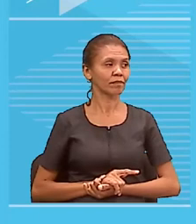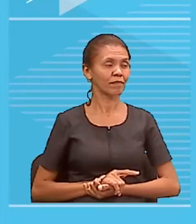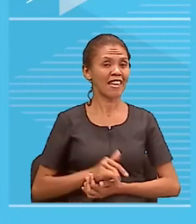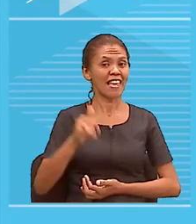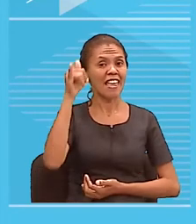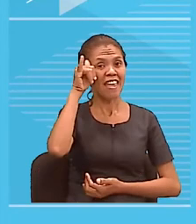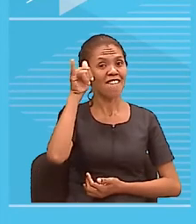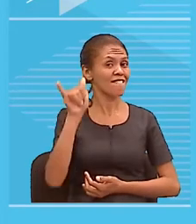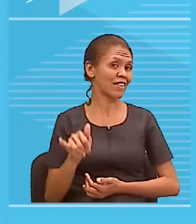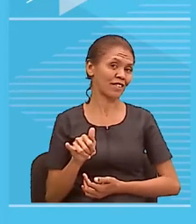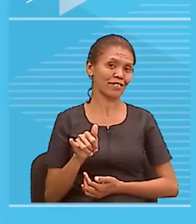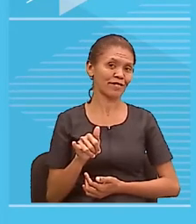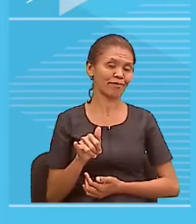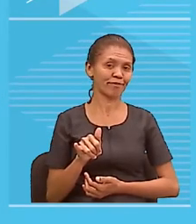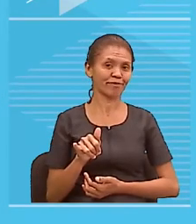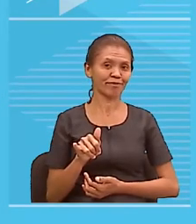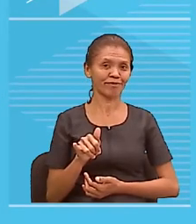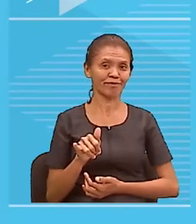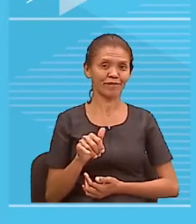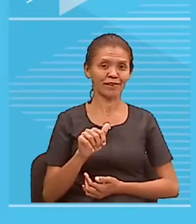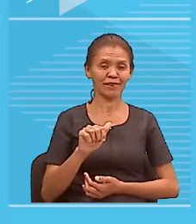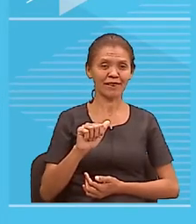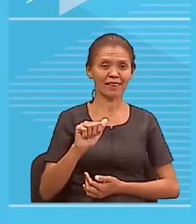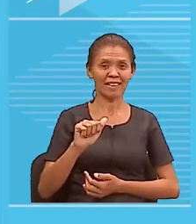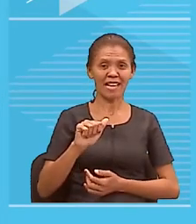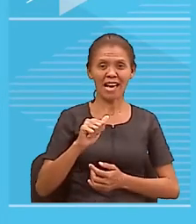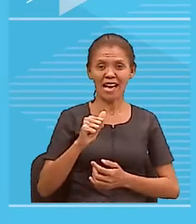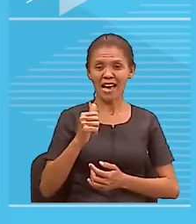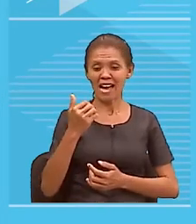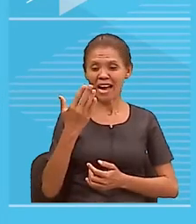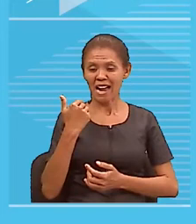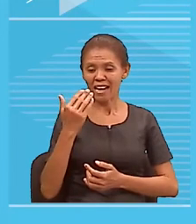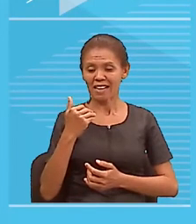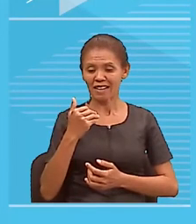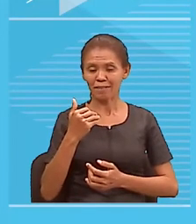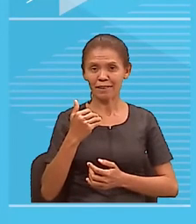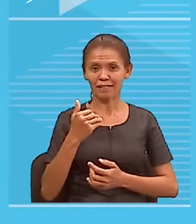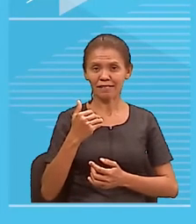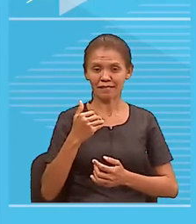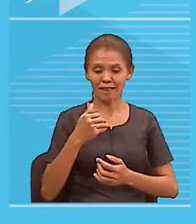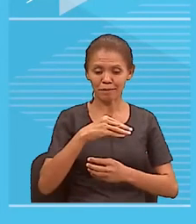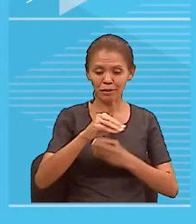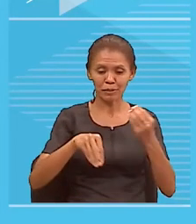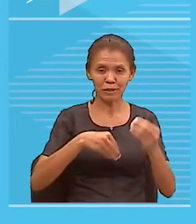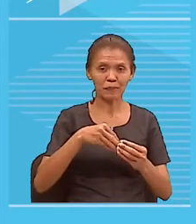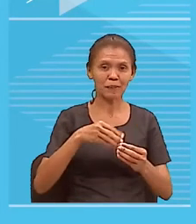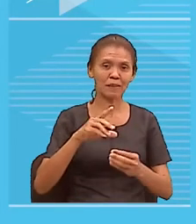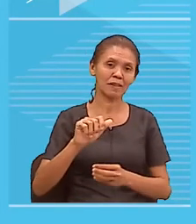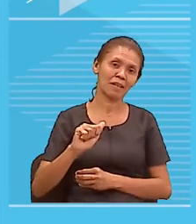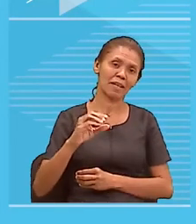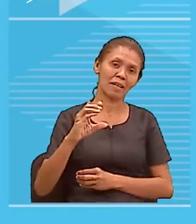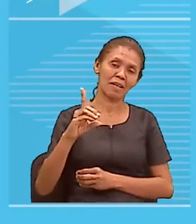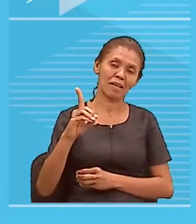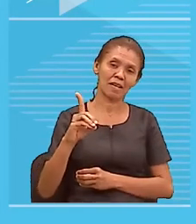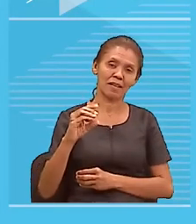não é bom você aquecer alimentos colocando adoçante antes aqueça o